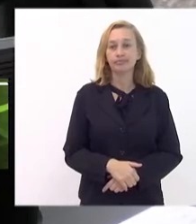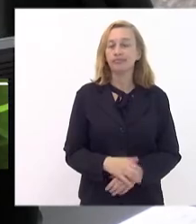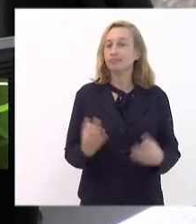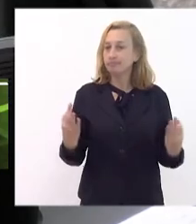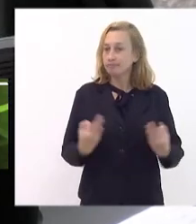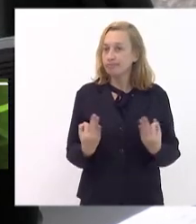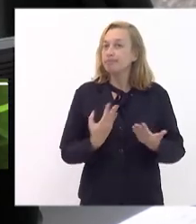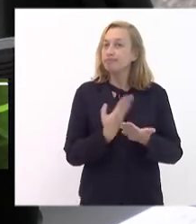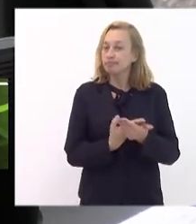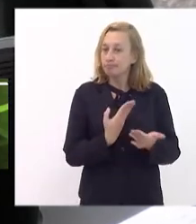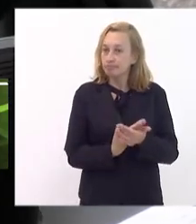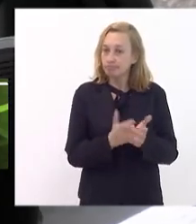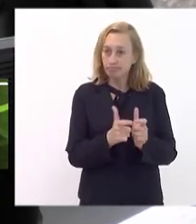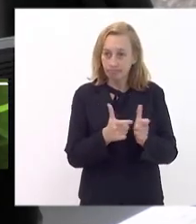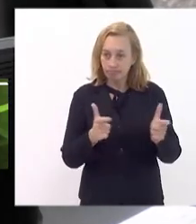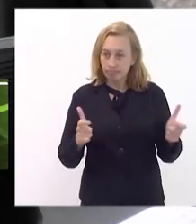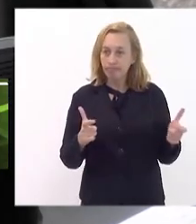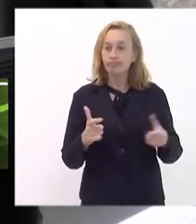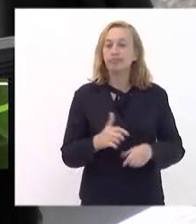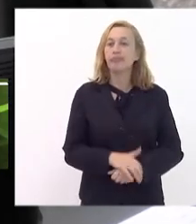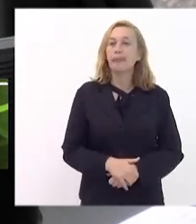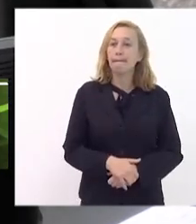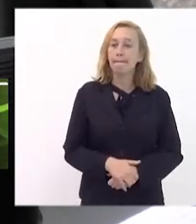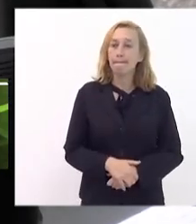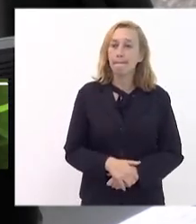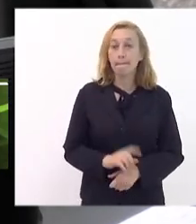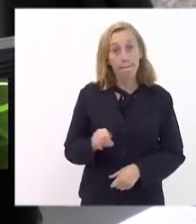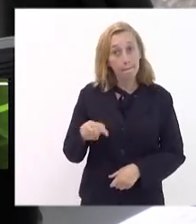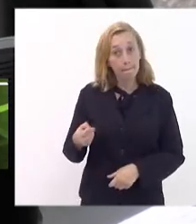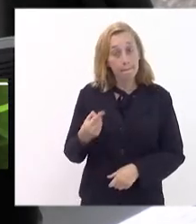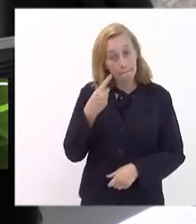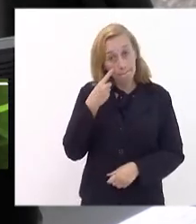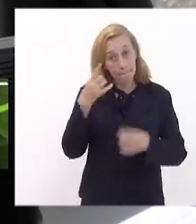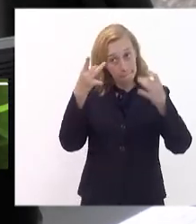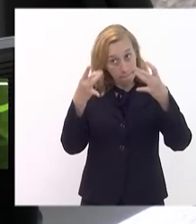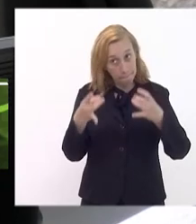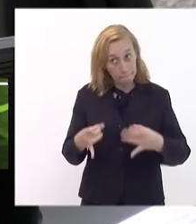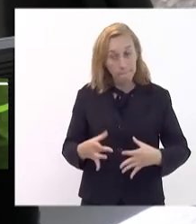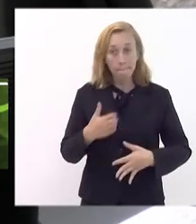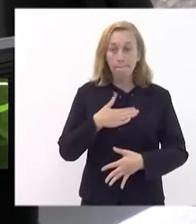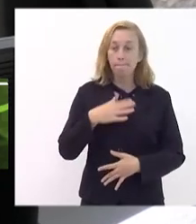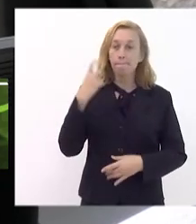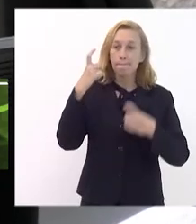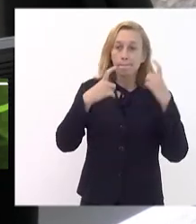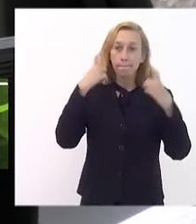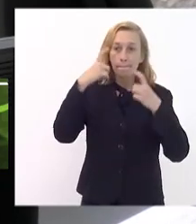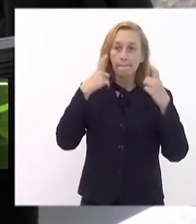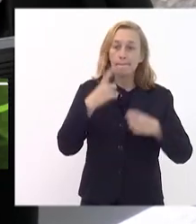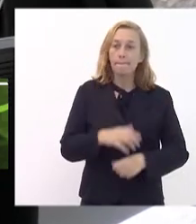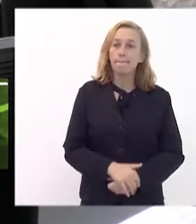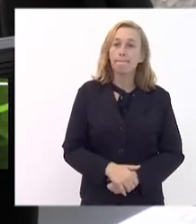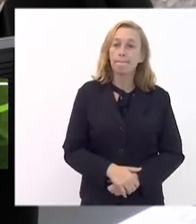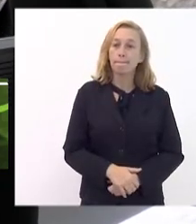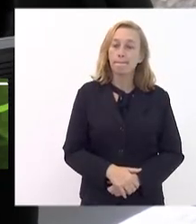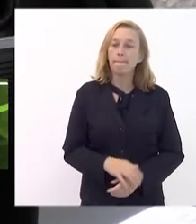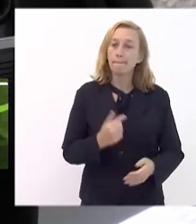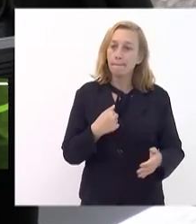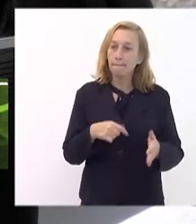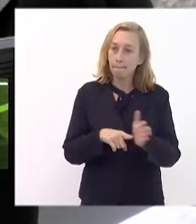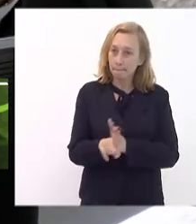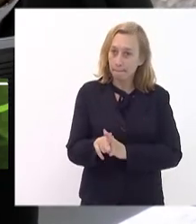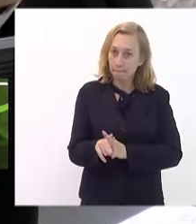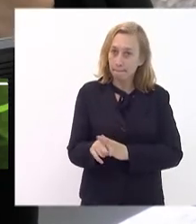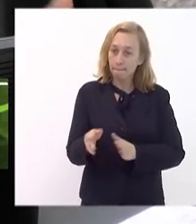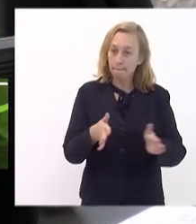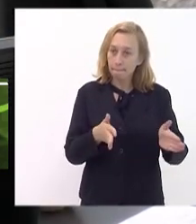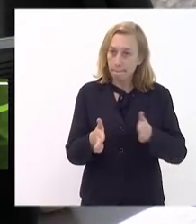perfeito, o estudo tem que ser global, mas depois tem que ter o detalhamento, porque a minha preocupação, por isso que eu estou perguntando o prazo